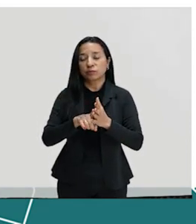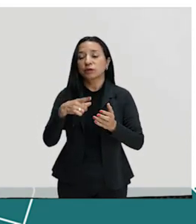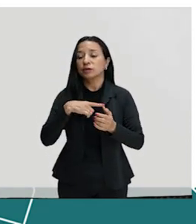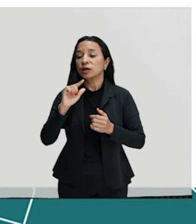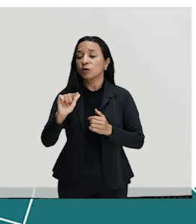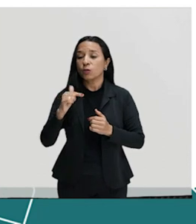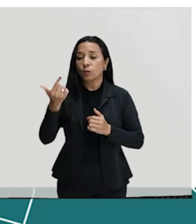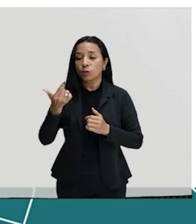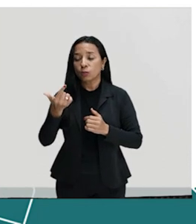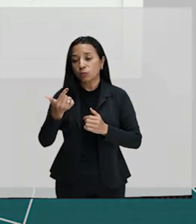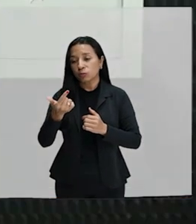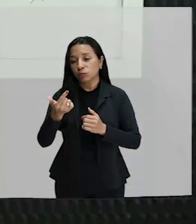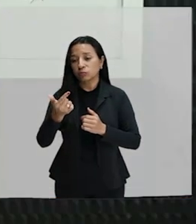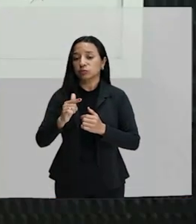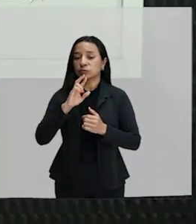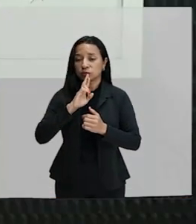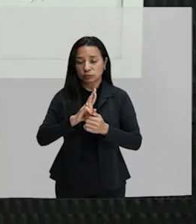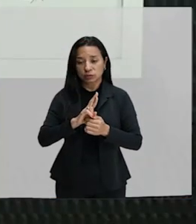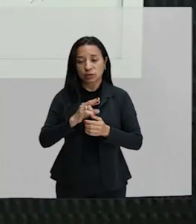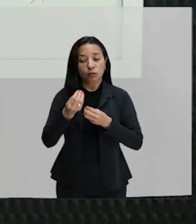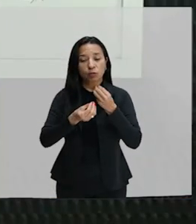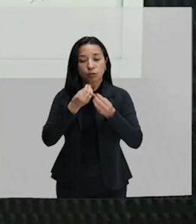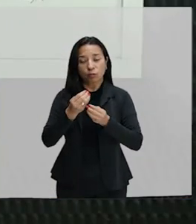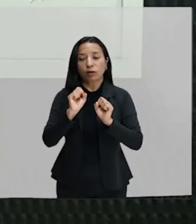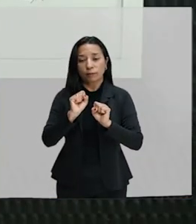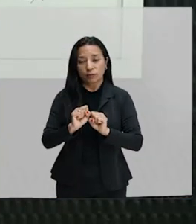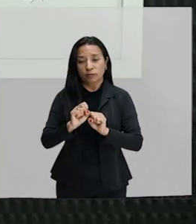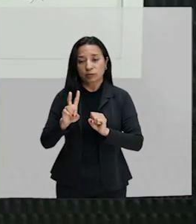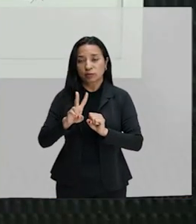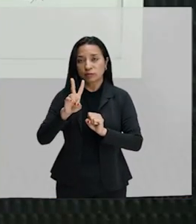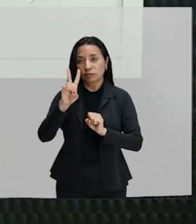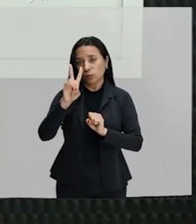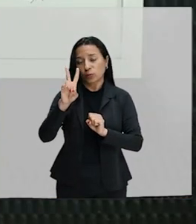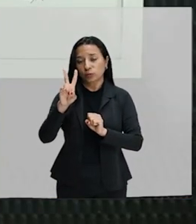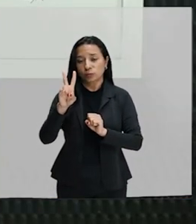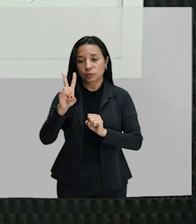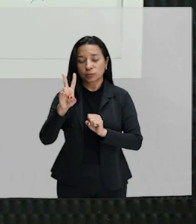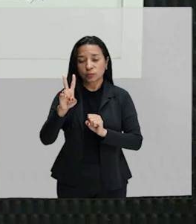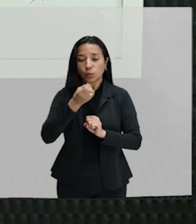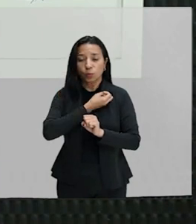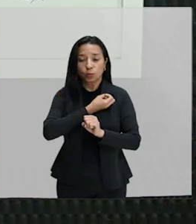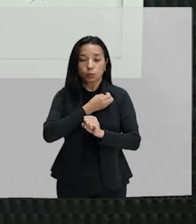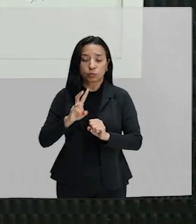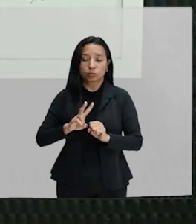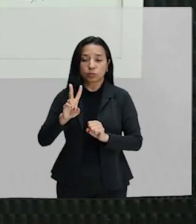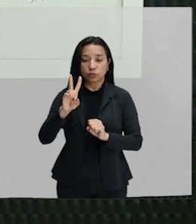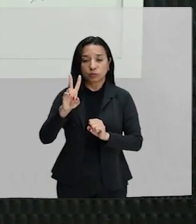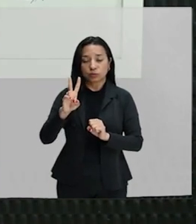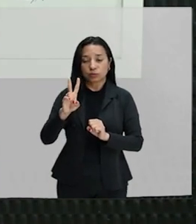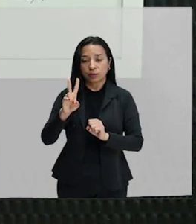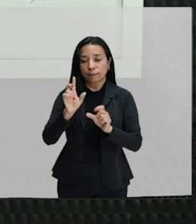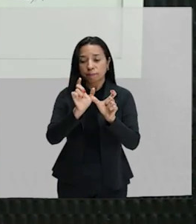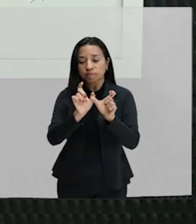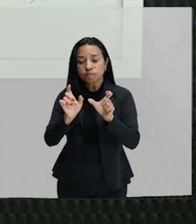forma também de você responder seria o qu você poderia dar valores pontuais para essas